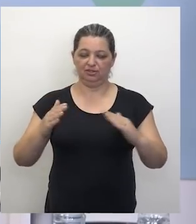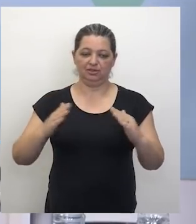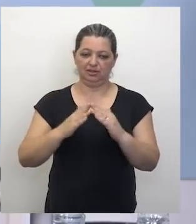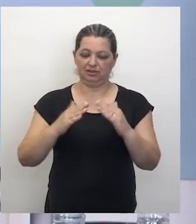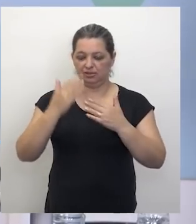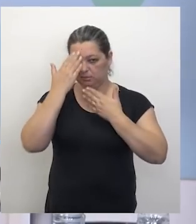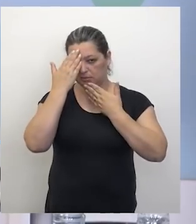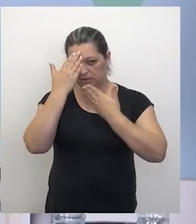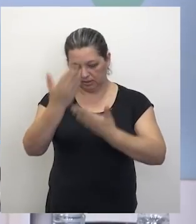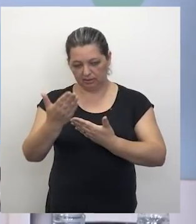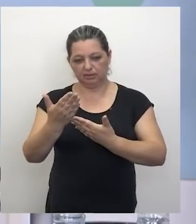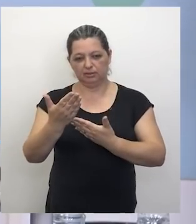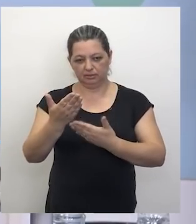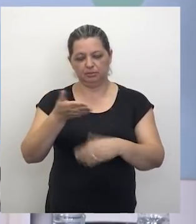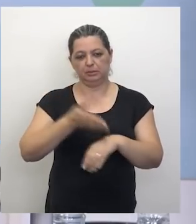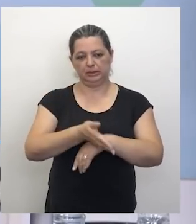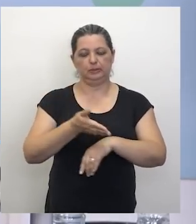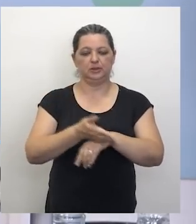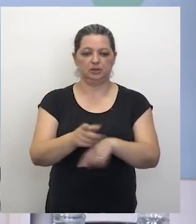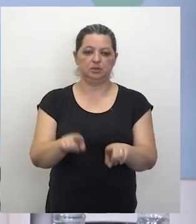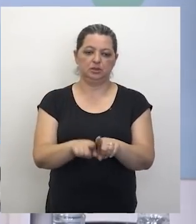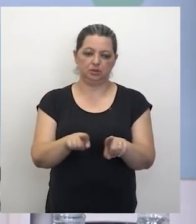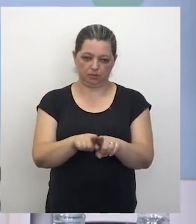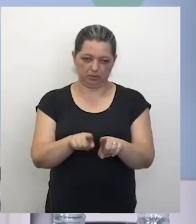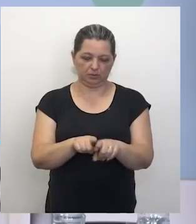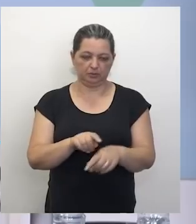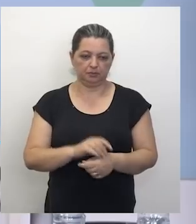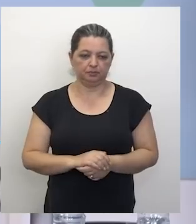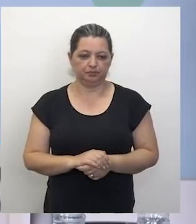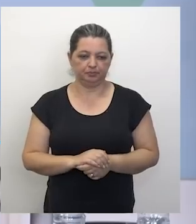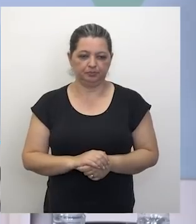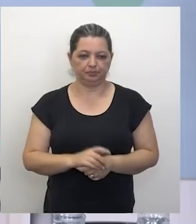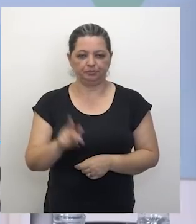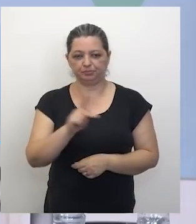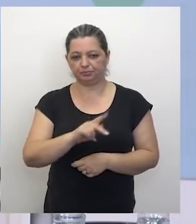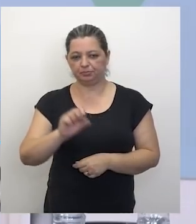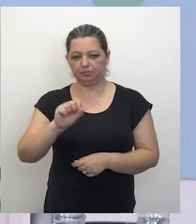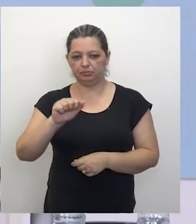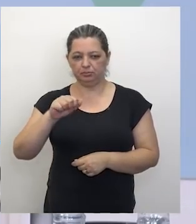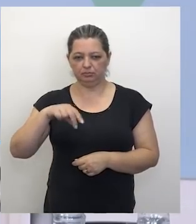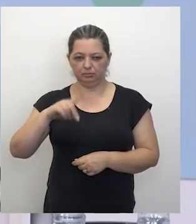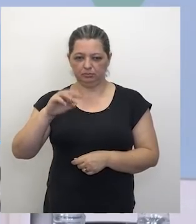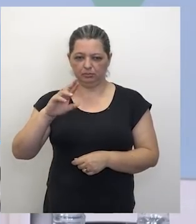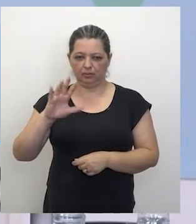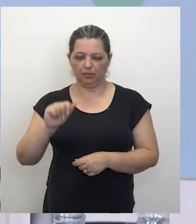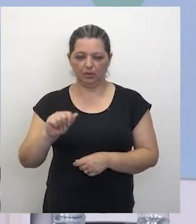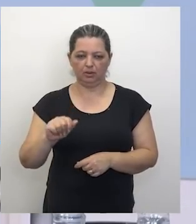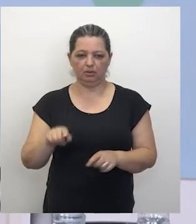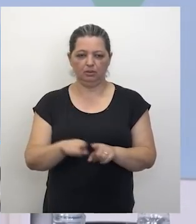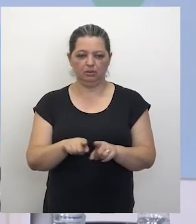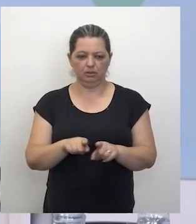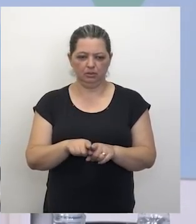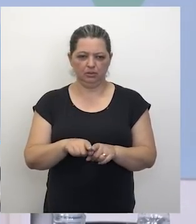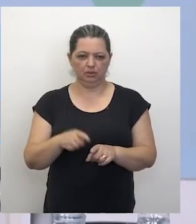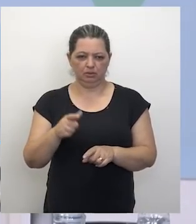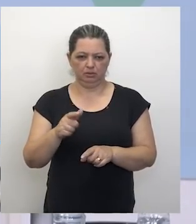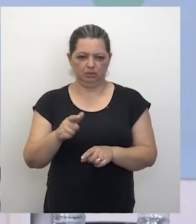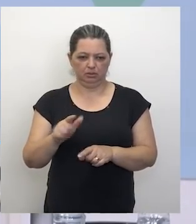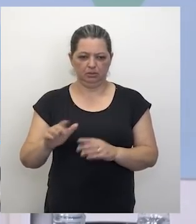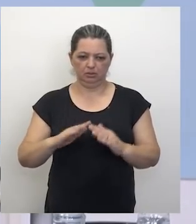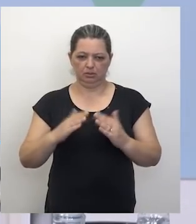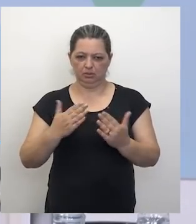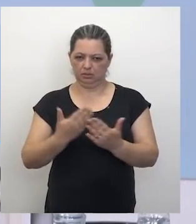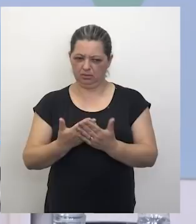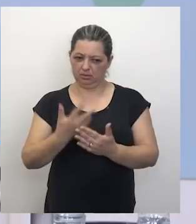pela presença também, Sérgio. Professora Sandra, lá da Escola Estadual Hugon. Acho